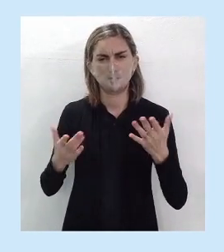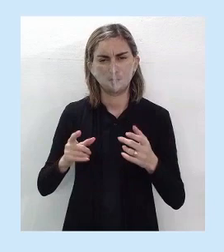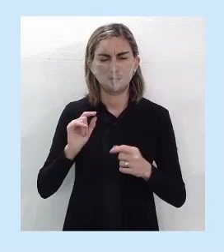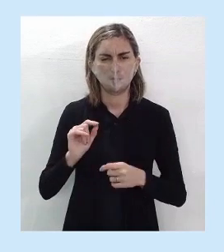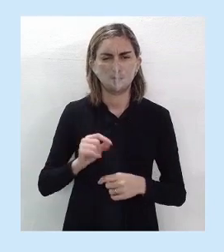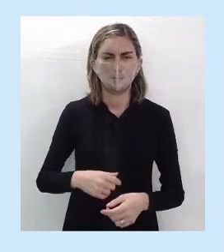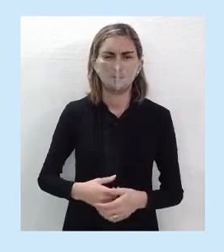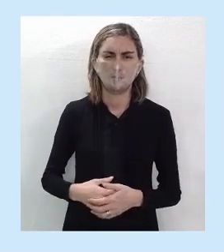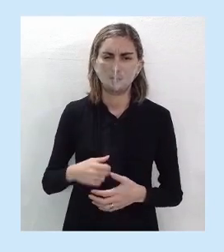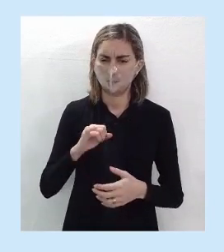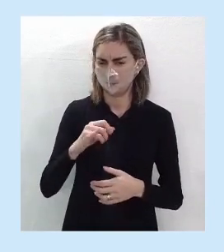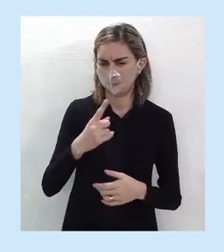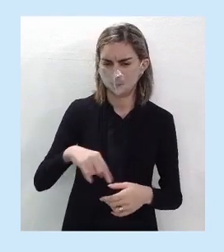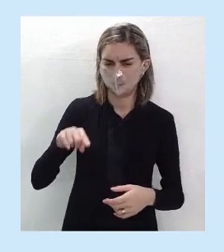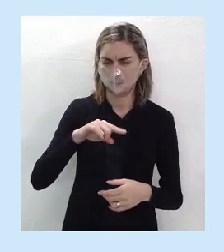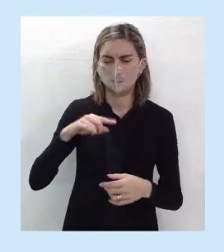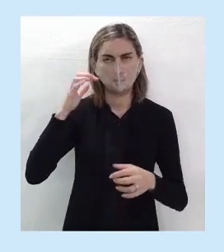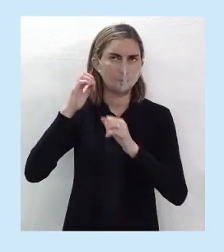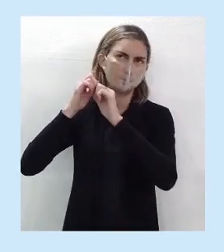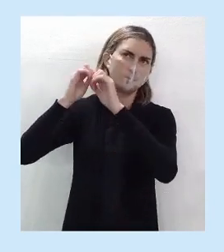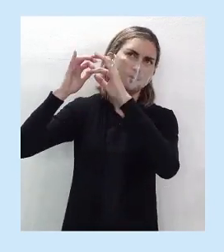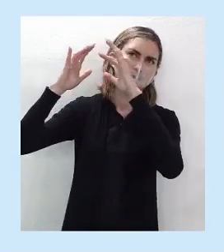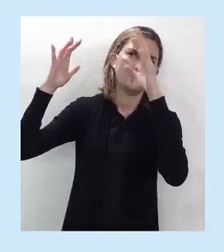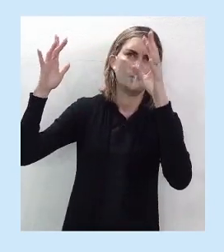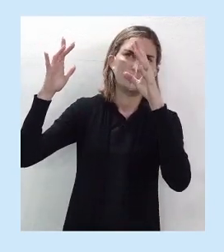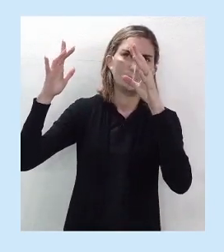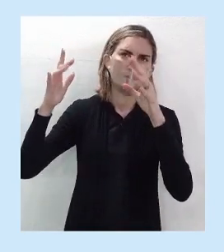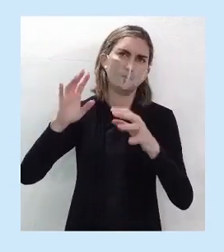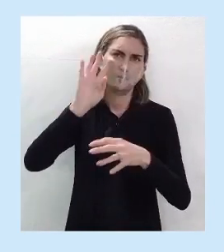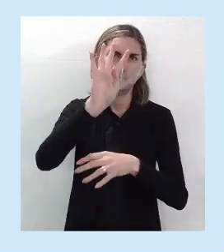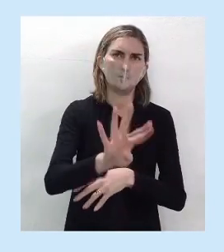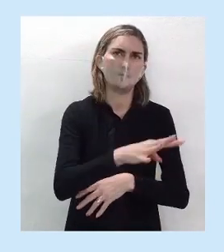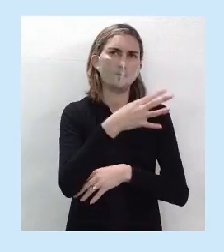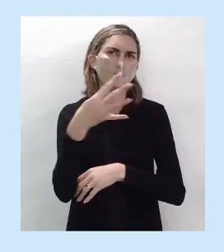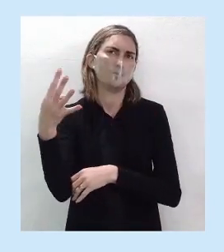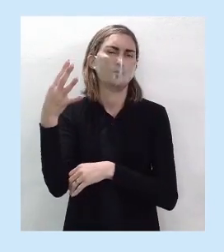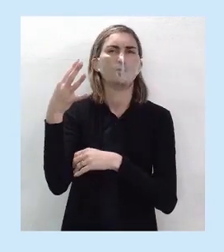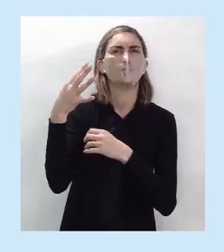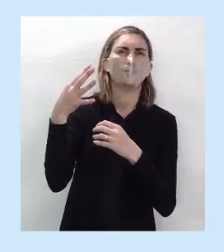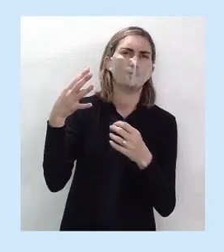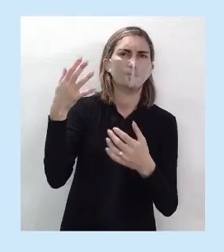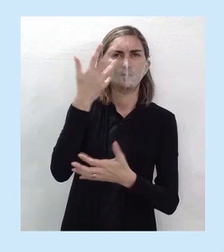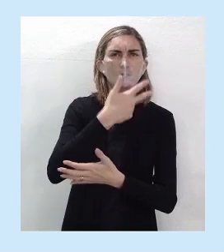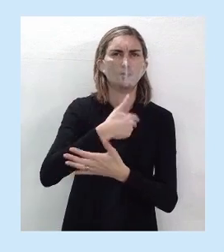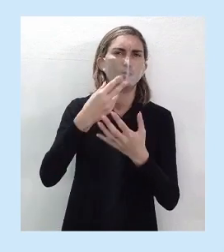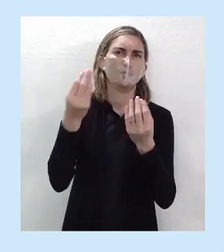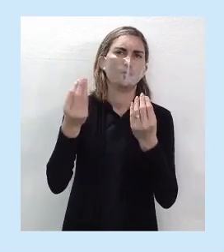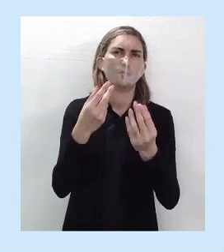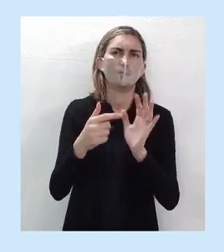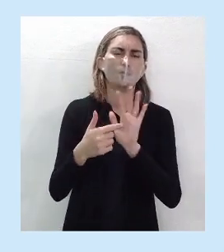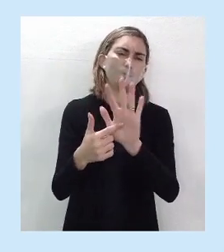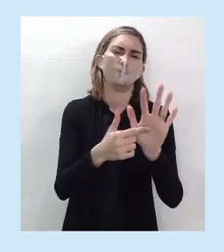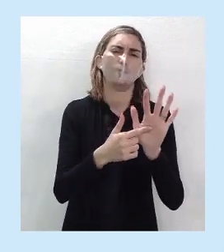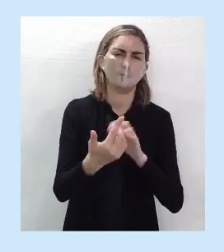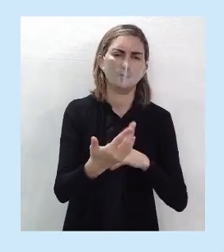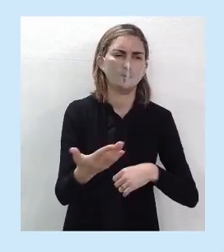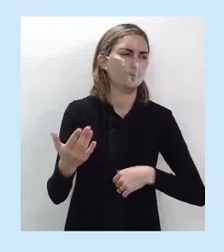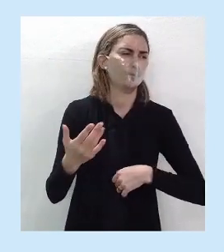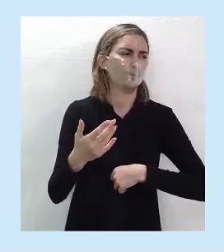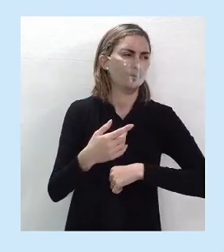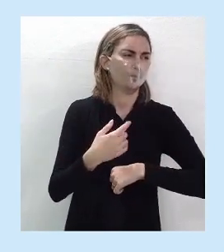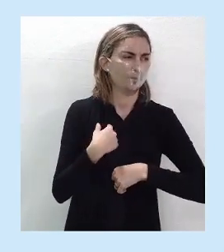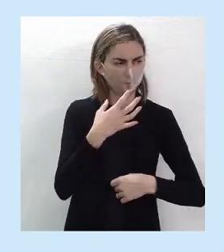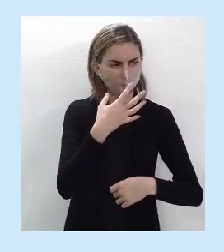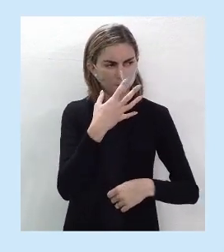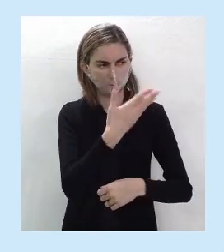é. Se a gente fosse imaginar, não é uma tabela assim bonita, como essa que vai aparecer para vocês agora, se liga